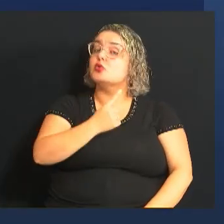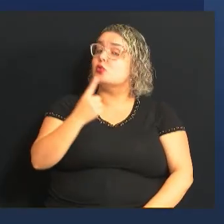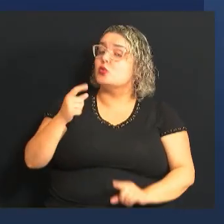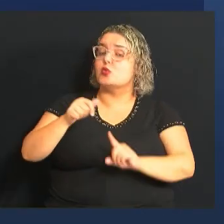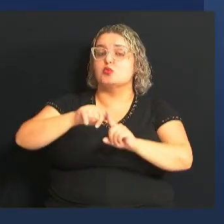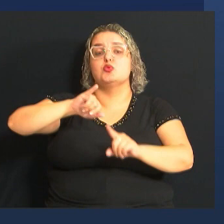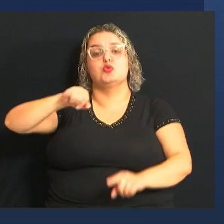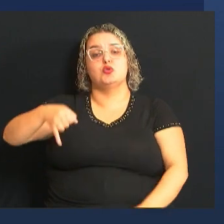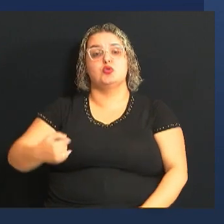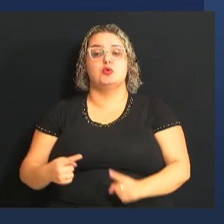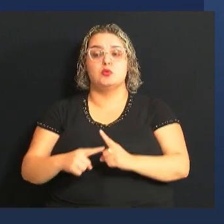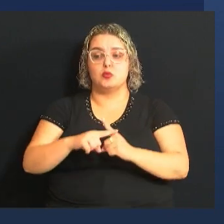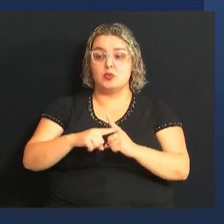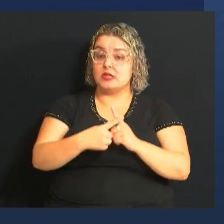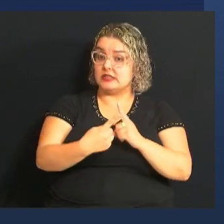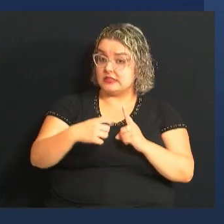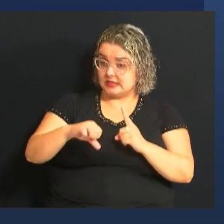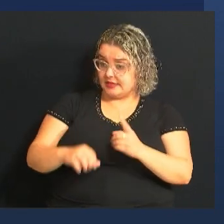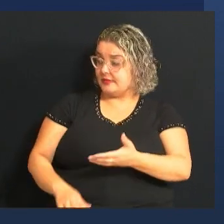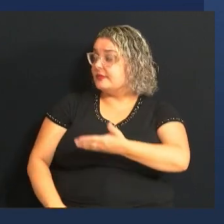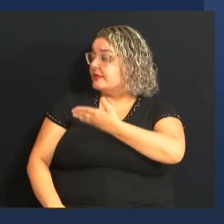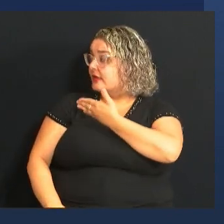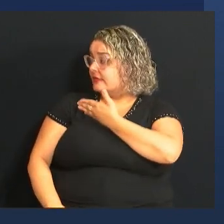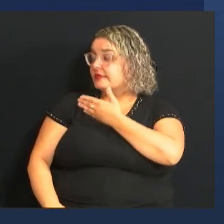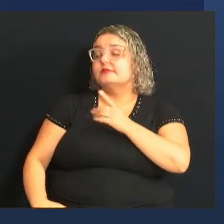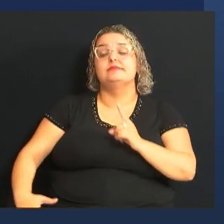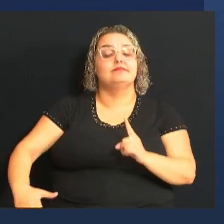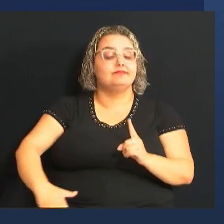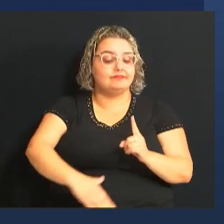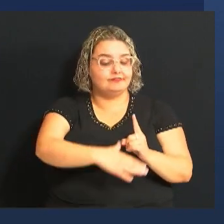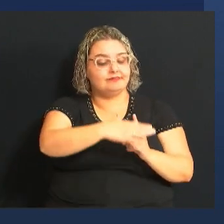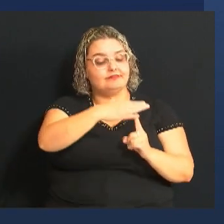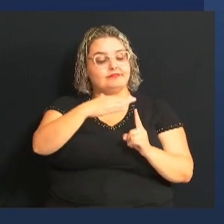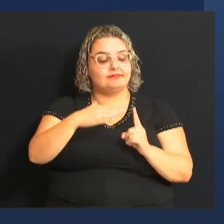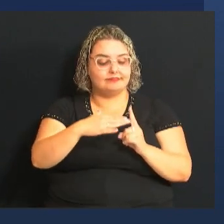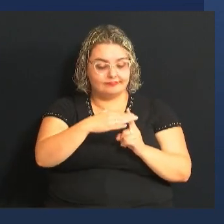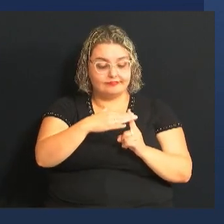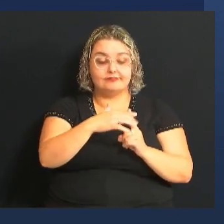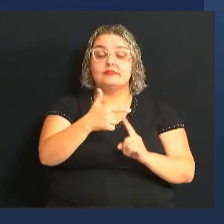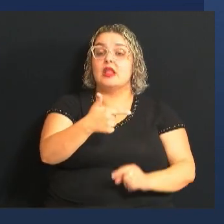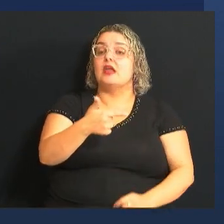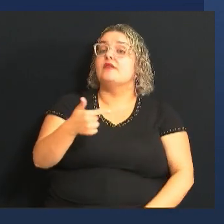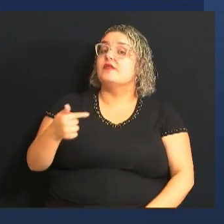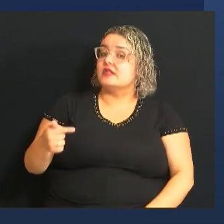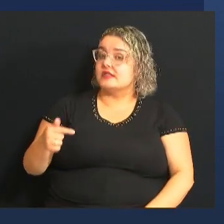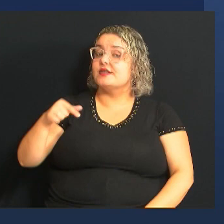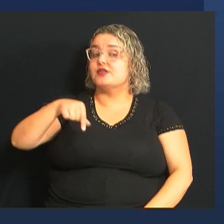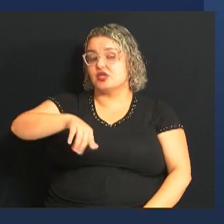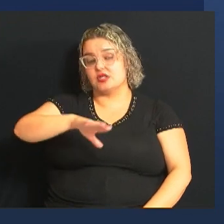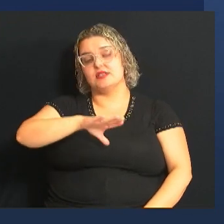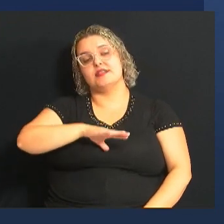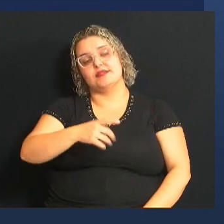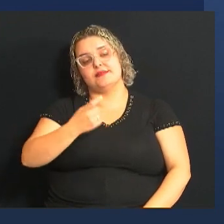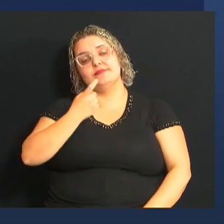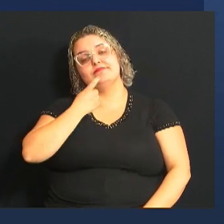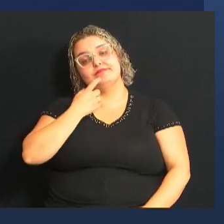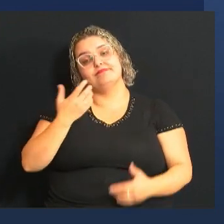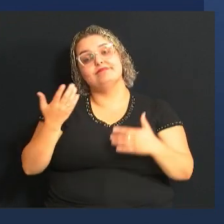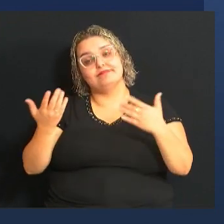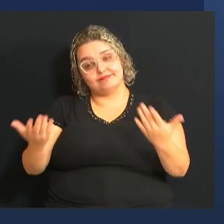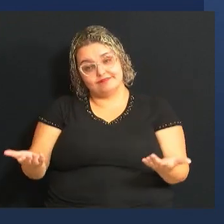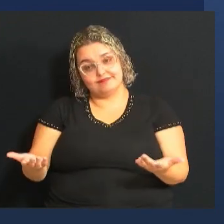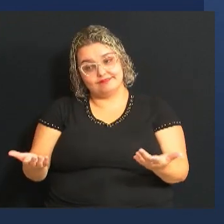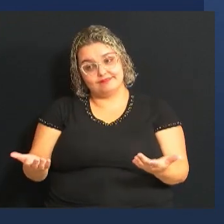mínima de 19 graus e a máxima pode chegar aos 27 graus aqui na cidade de Campinas, mas